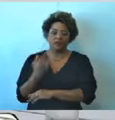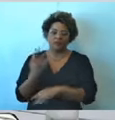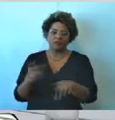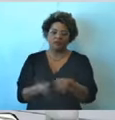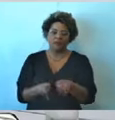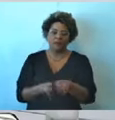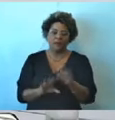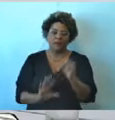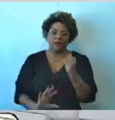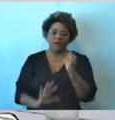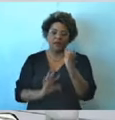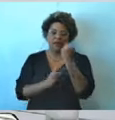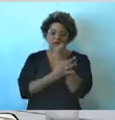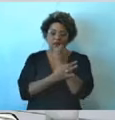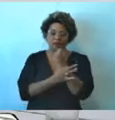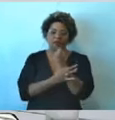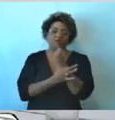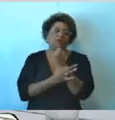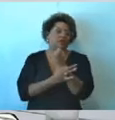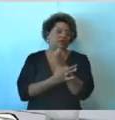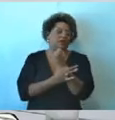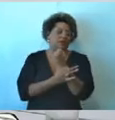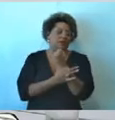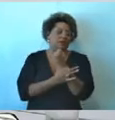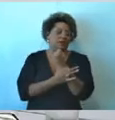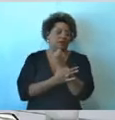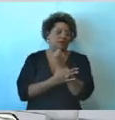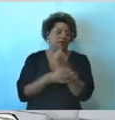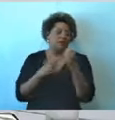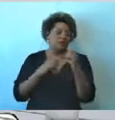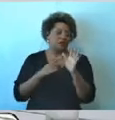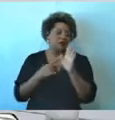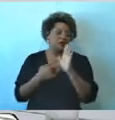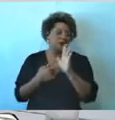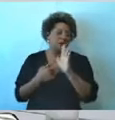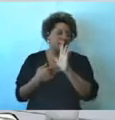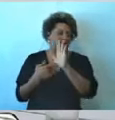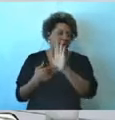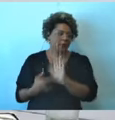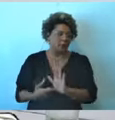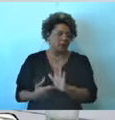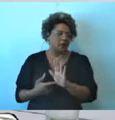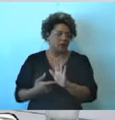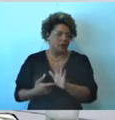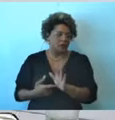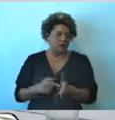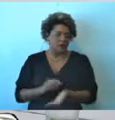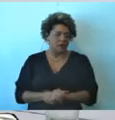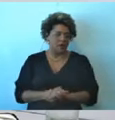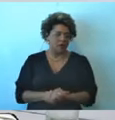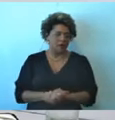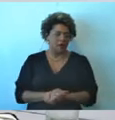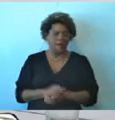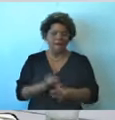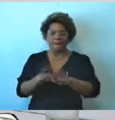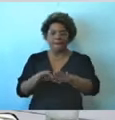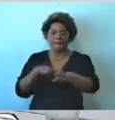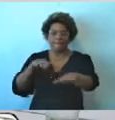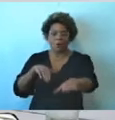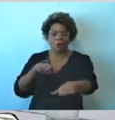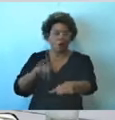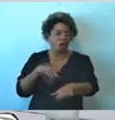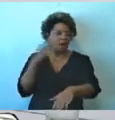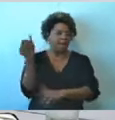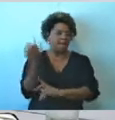segurança seja ressaltada, seja levada em consideração. A motofaixa ela é extremamente importante,